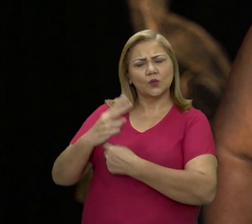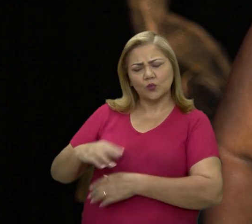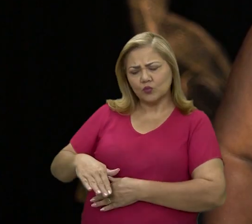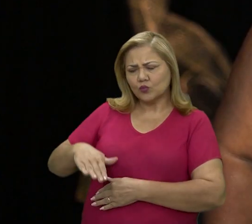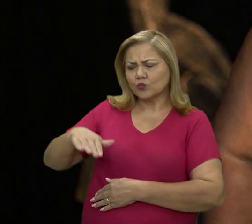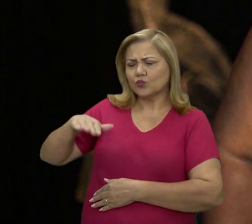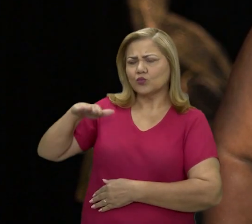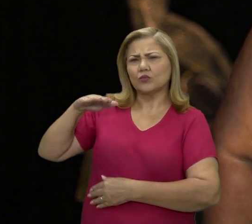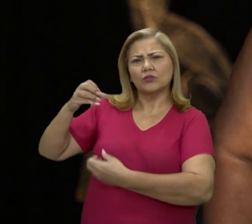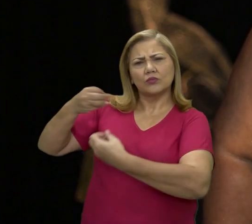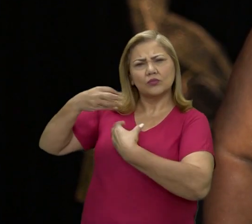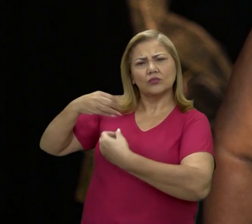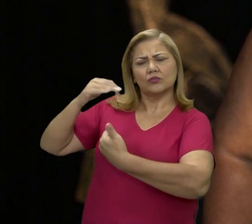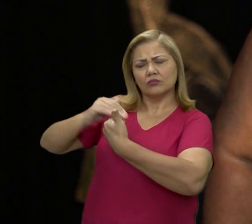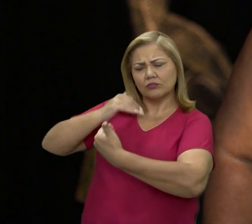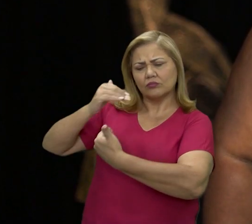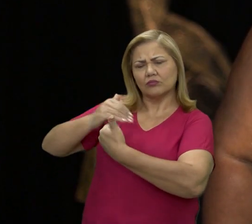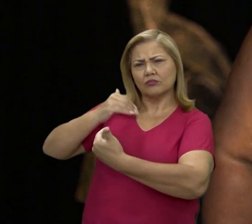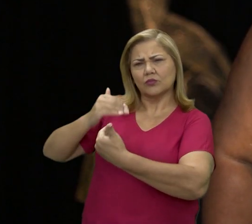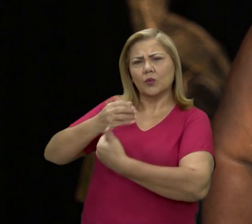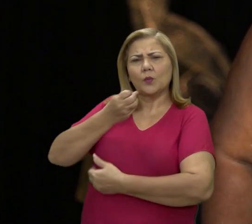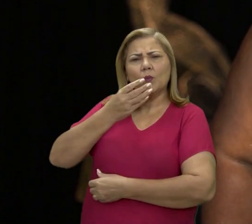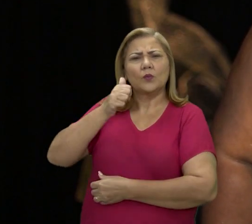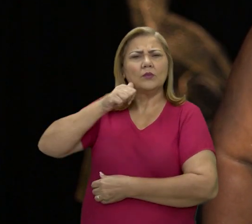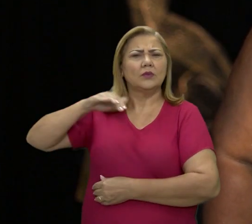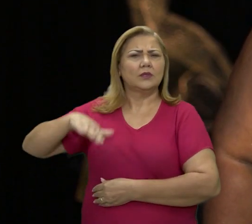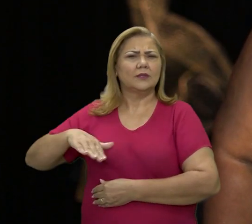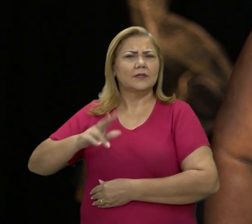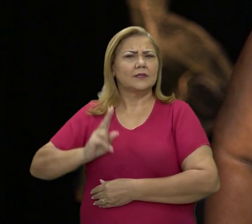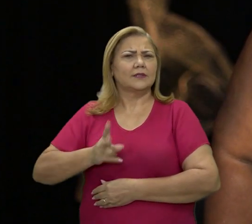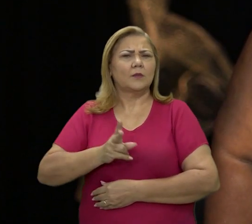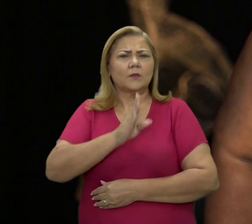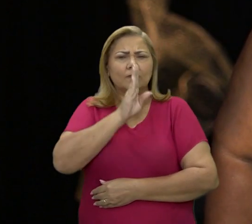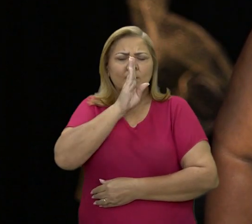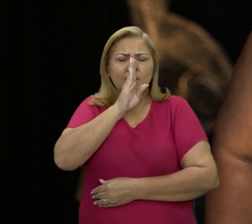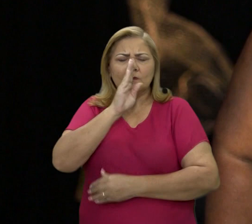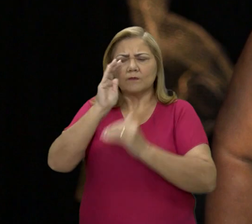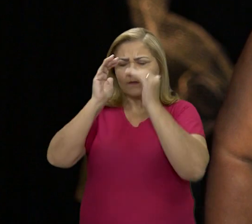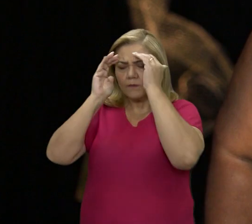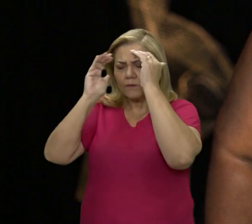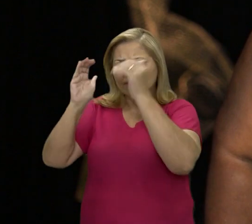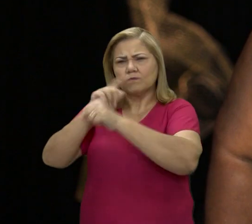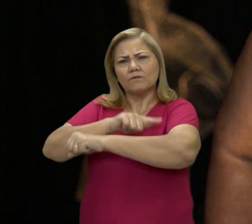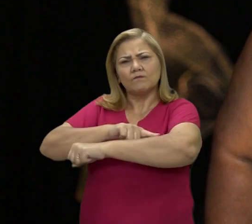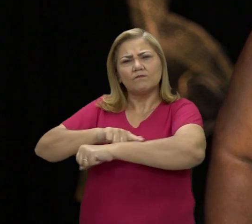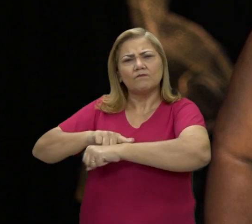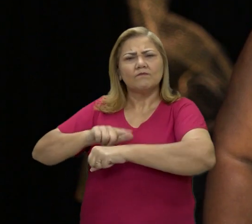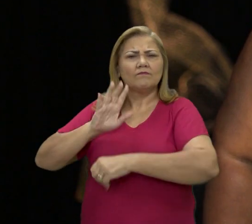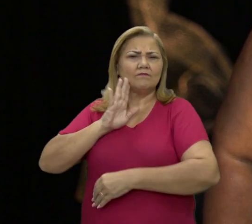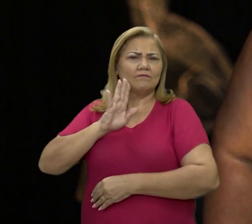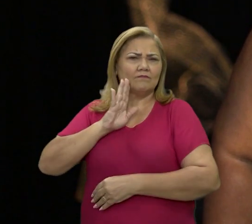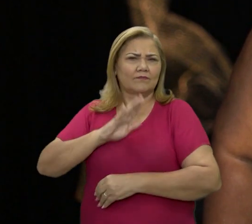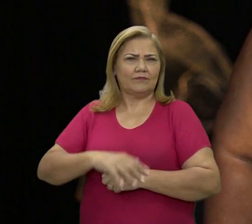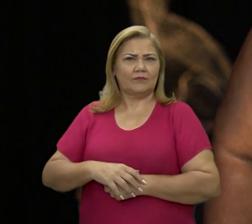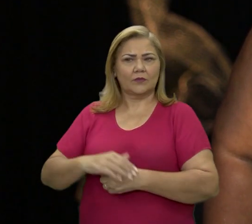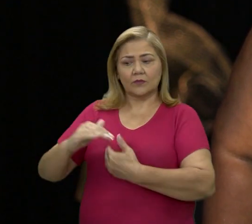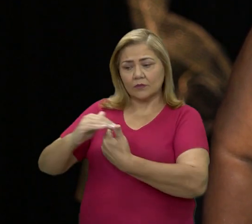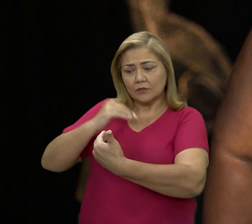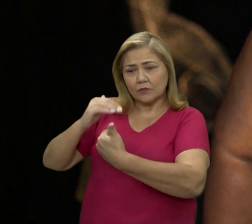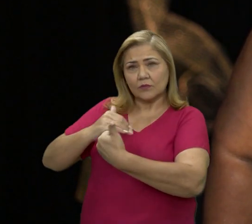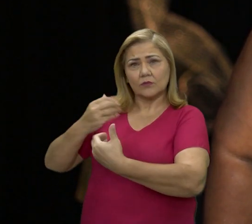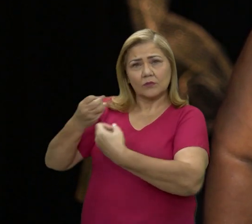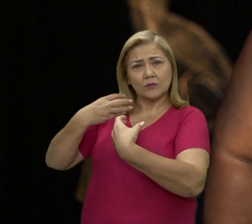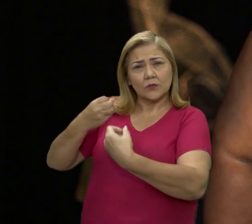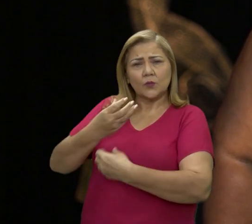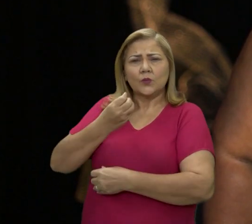eu fui criada para ser uma boa menina. Aquela que fica sempre em silêncio, obediente, gentil. Eu fui